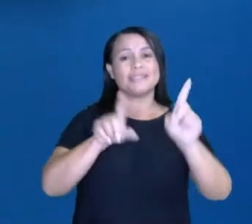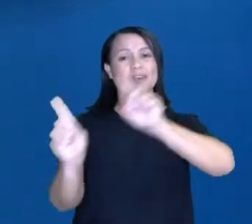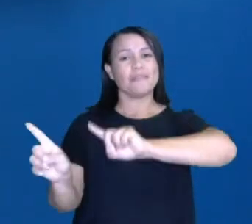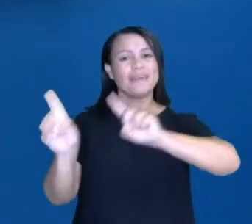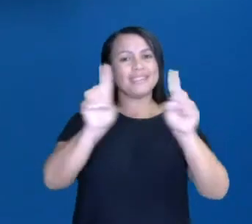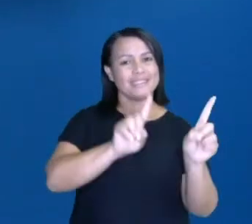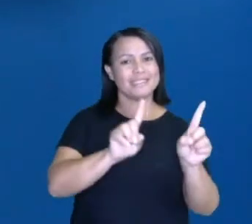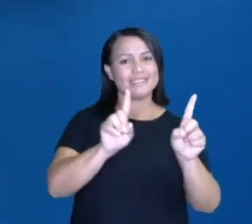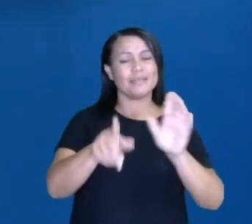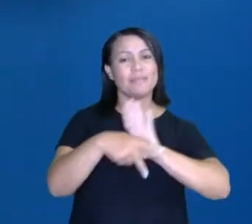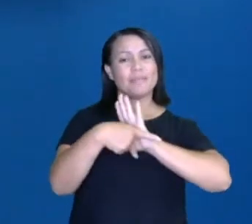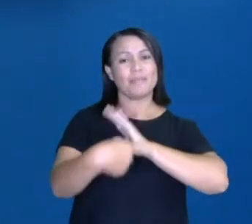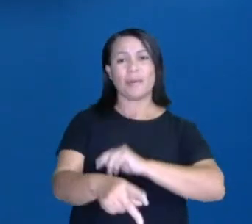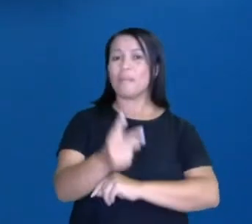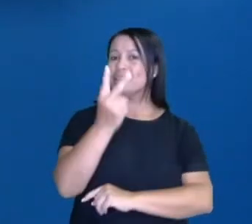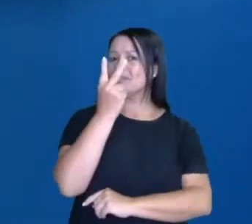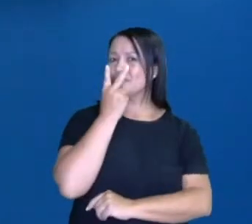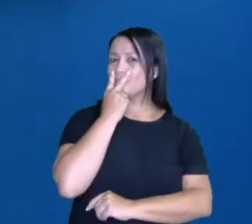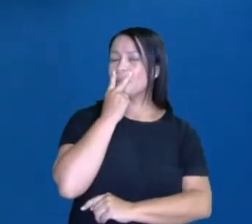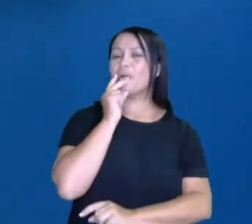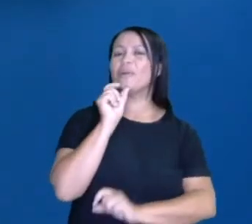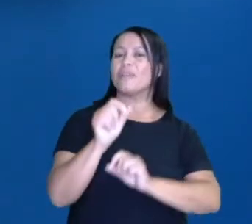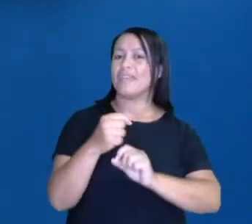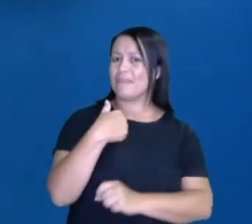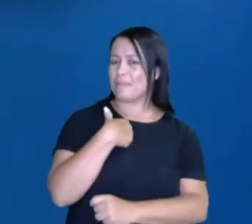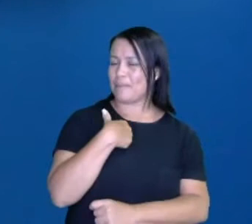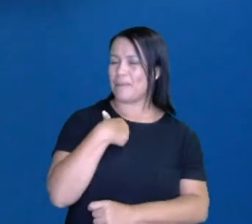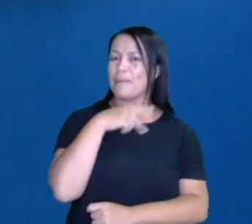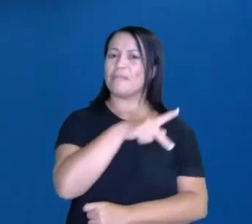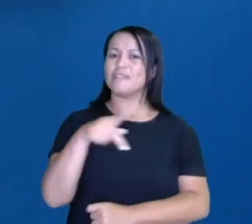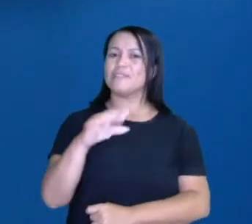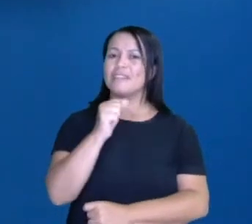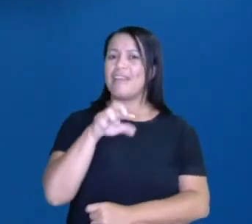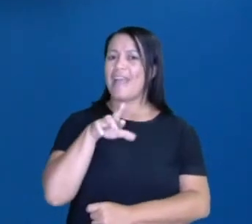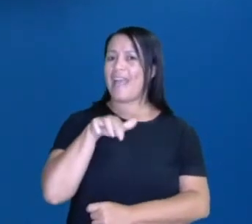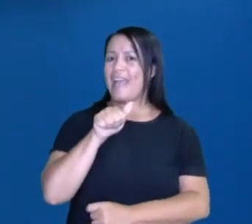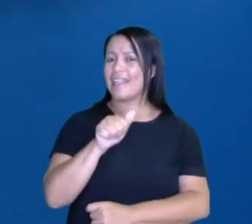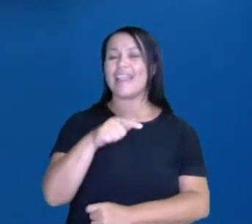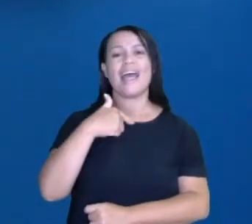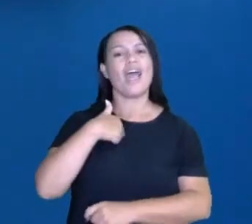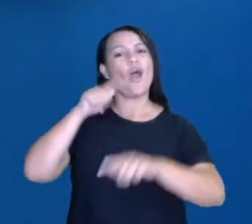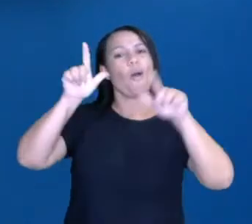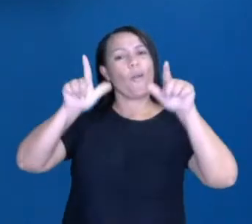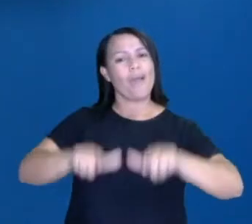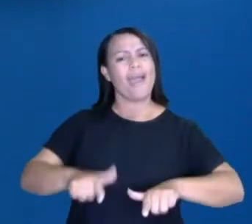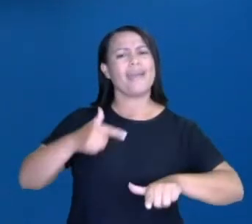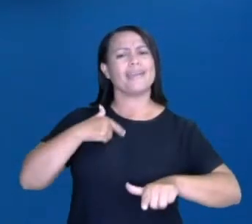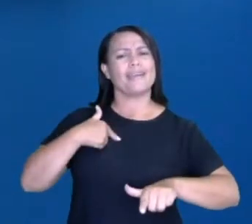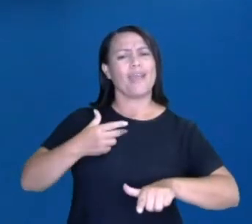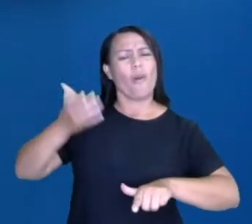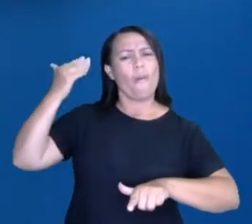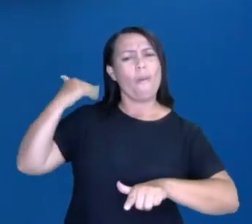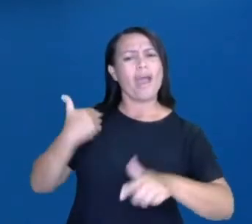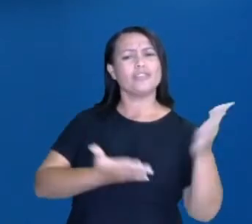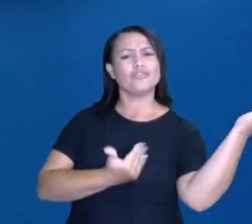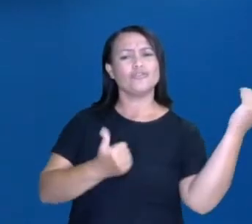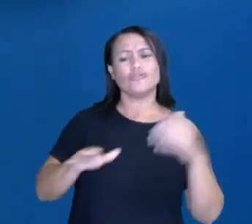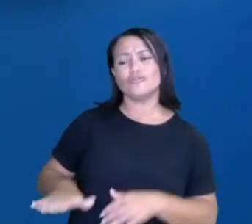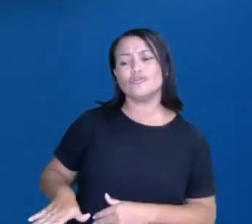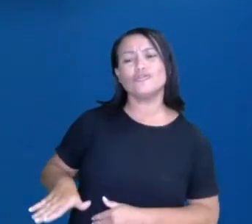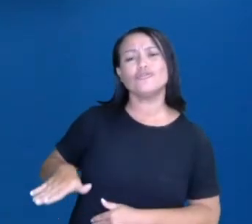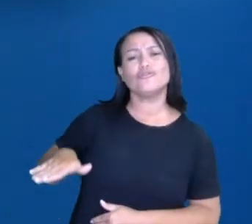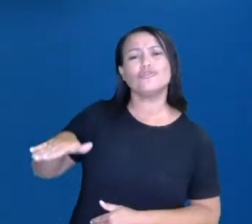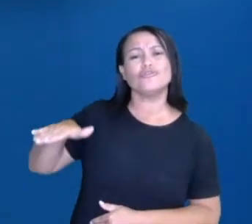Matriz, de Santo Antão, que para mim, professora Carla, é um lugar, foi onde eu passei toda a minha adolescência, onde eu levei